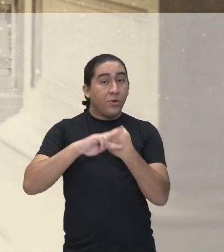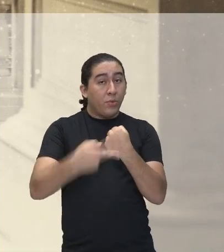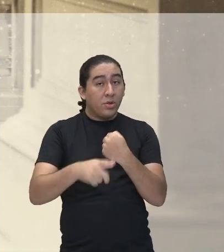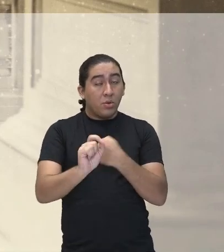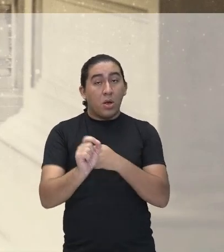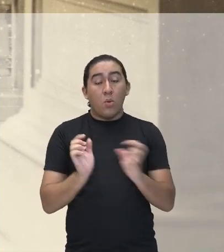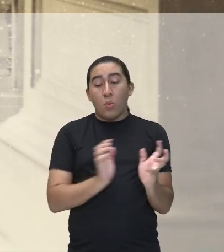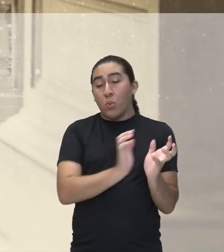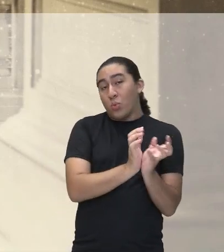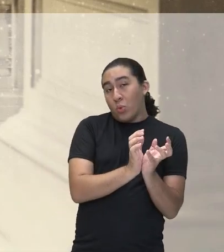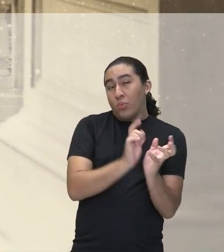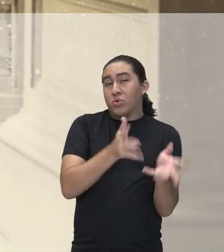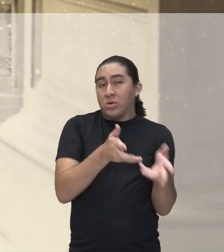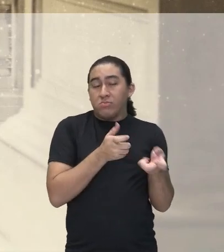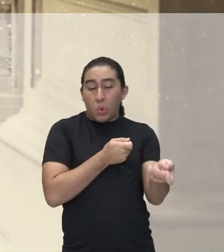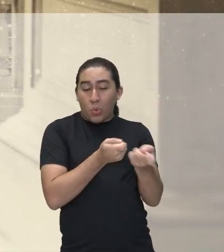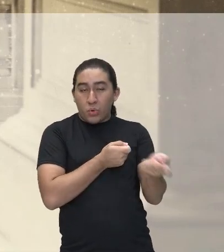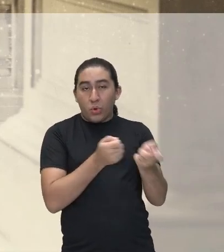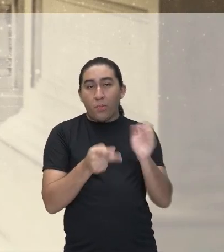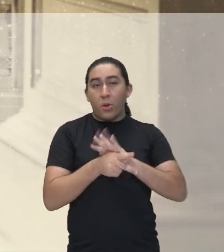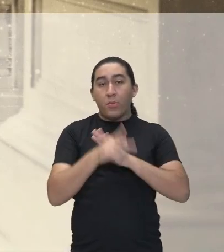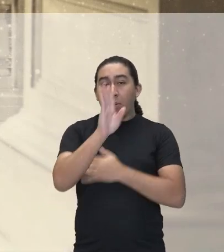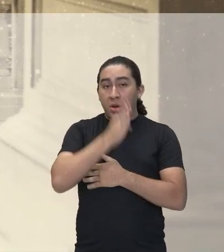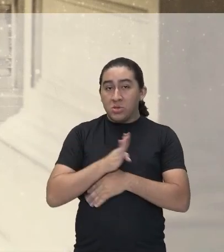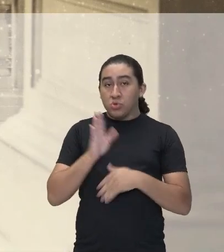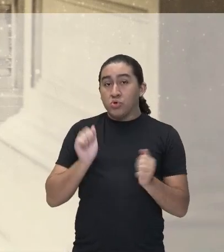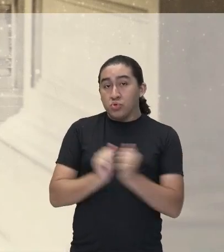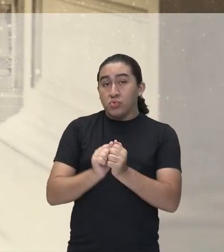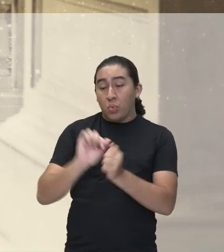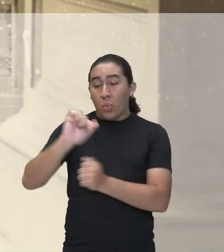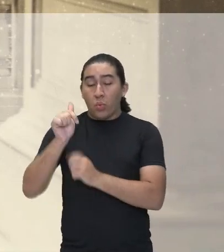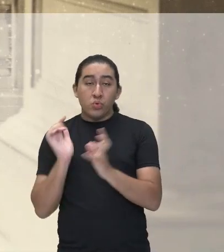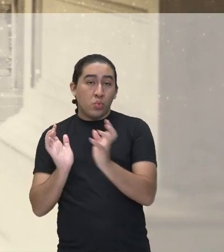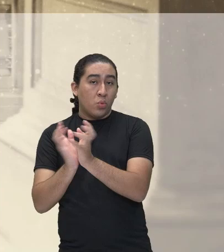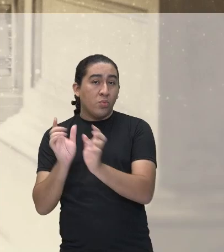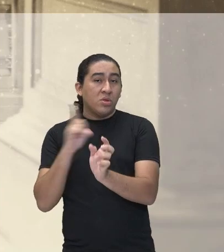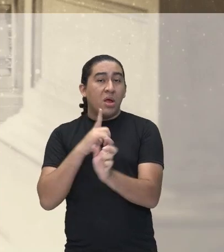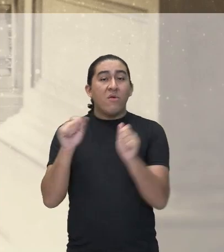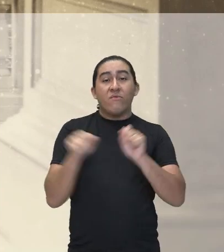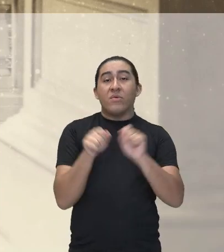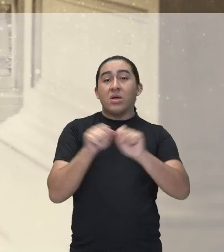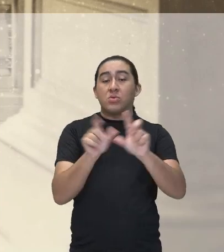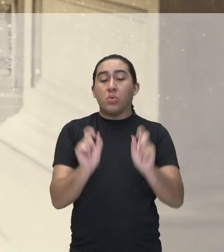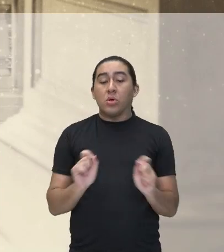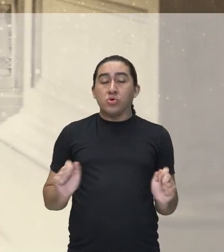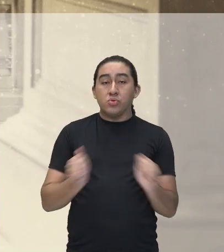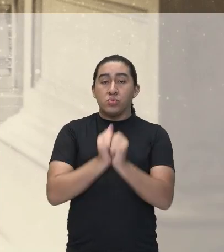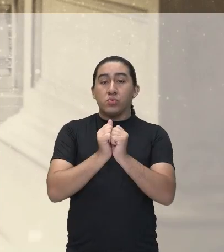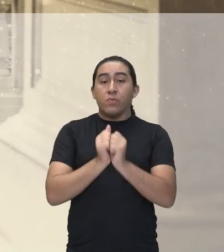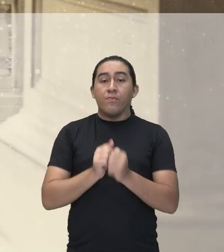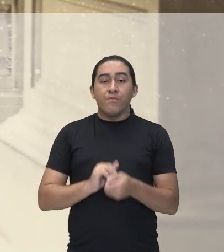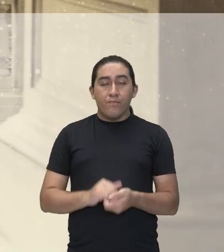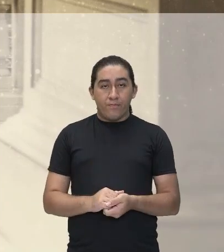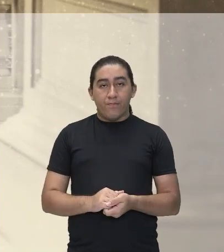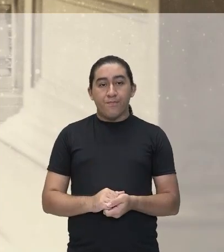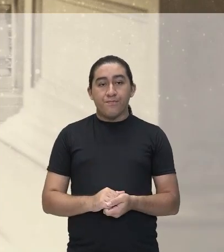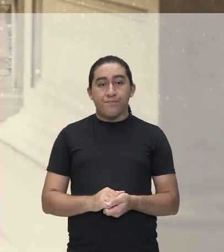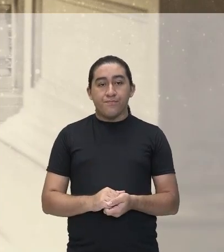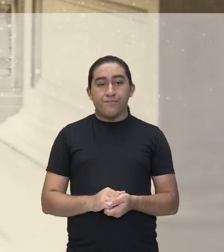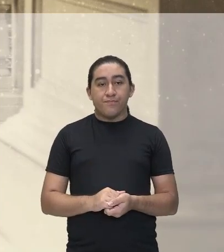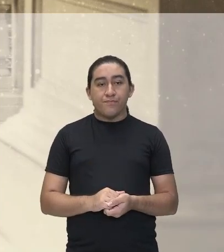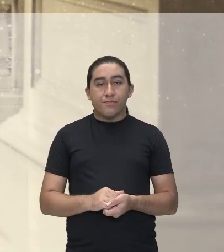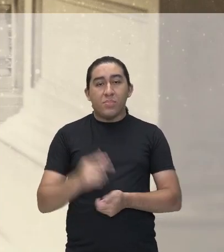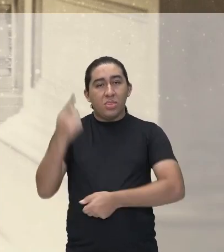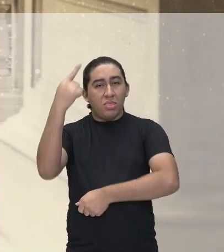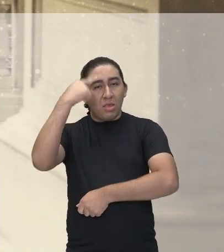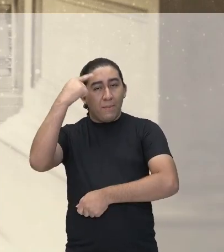que está administrando o Brasil, juntamente com os regentes, a fazerem o quê, A maioridade, então, do